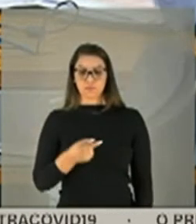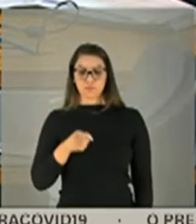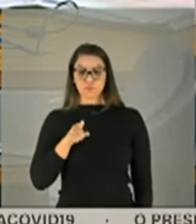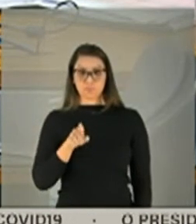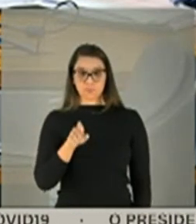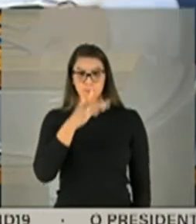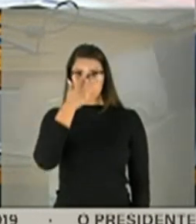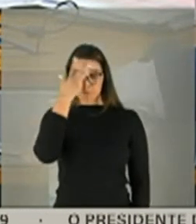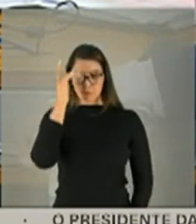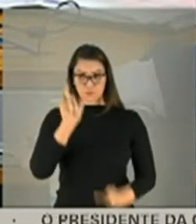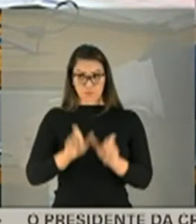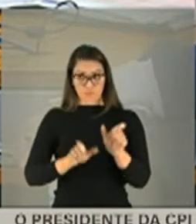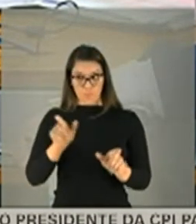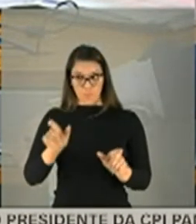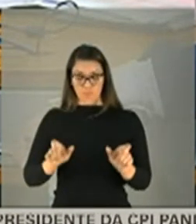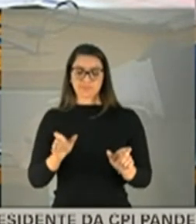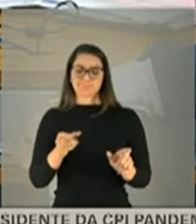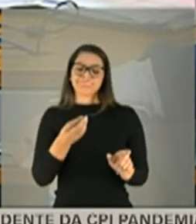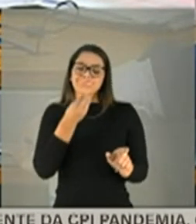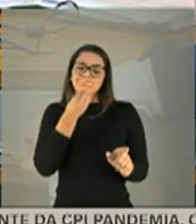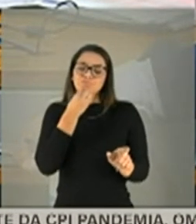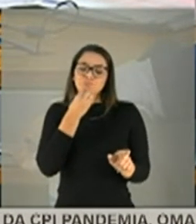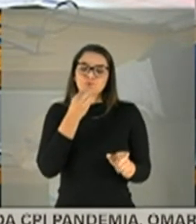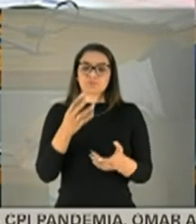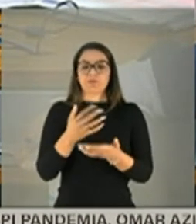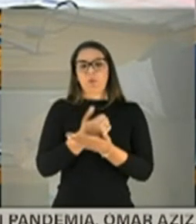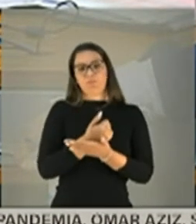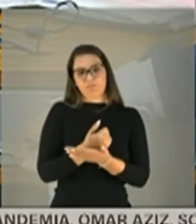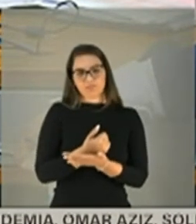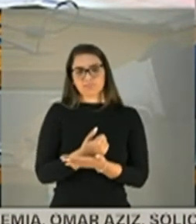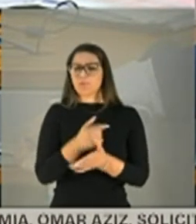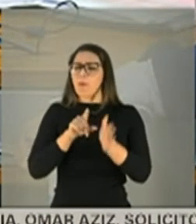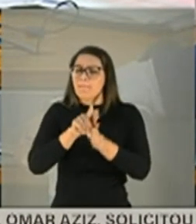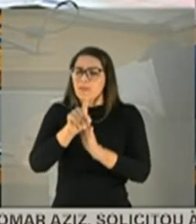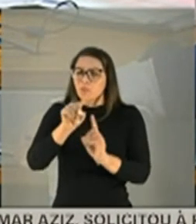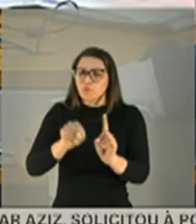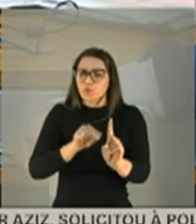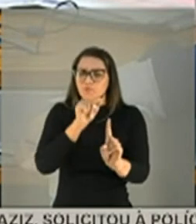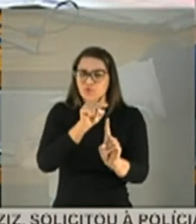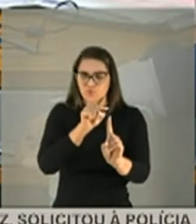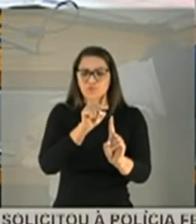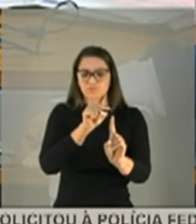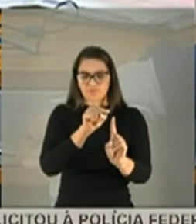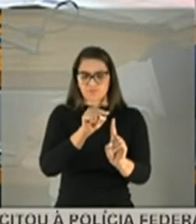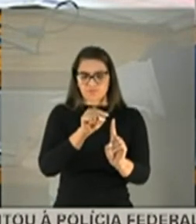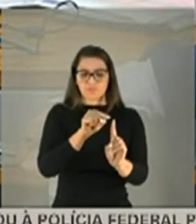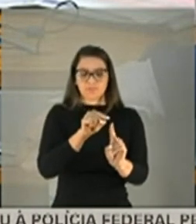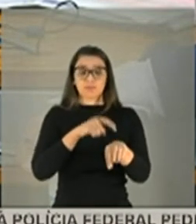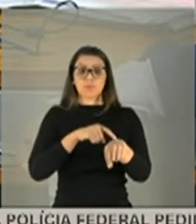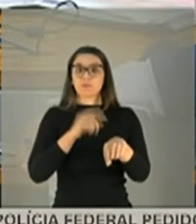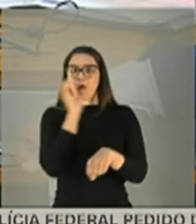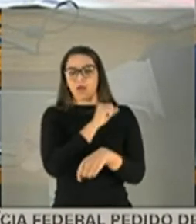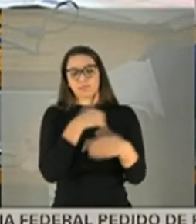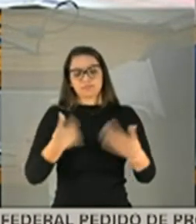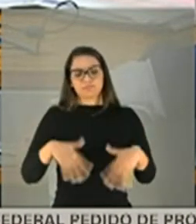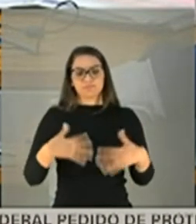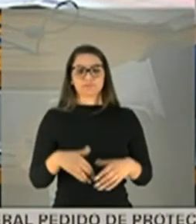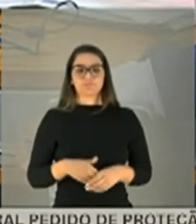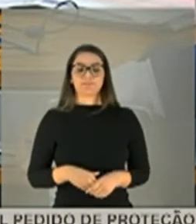vidas chegadas aqui, que poderiam ser poupadas de brasileiro, uma pergunta bem objetiva, pergunto que o tempo vai rápido,